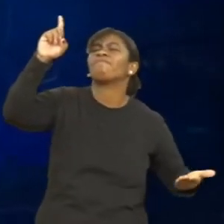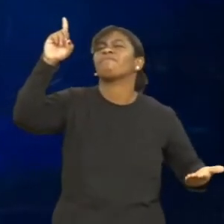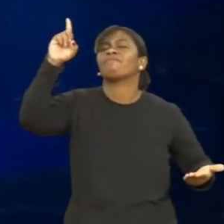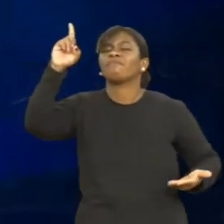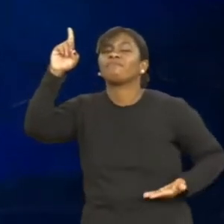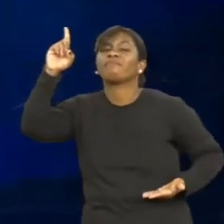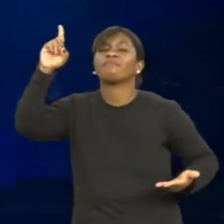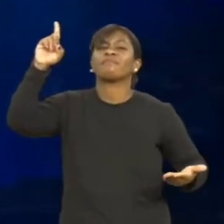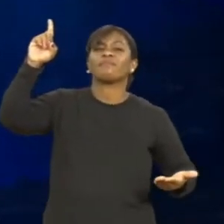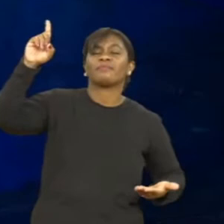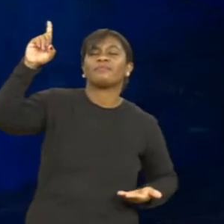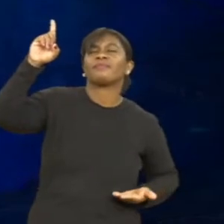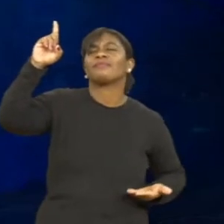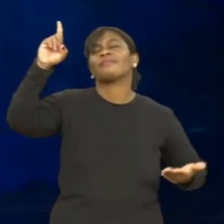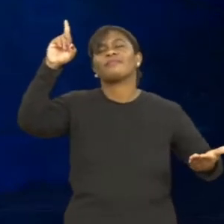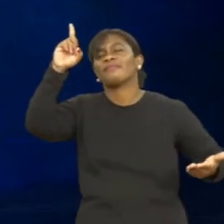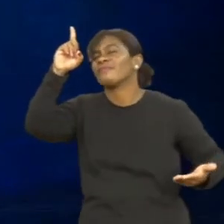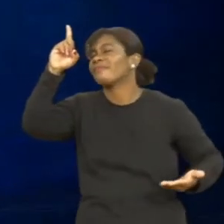Só pra te servir.